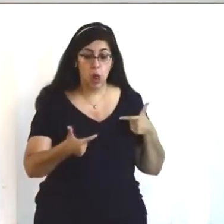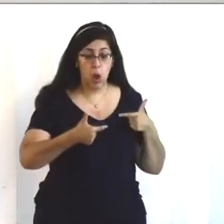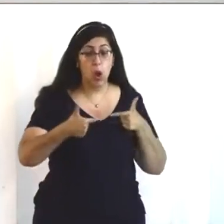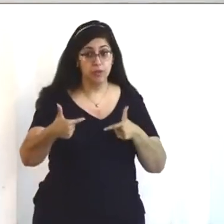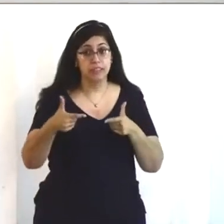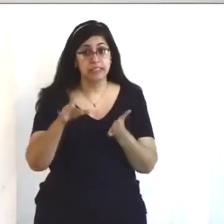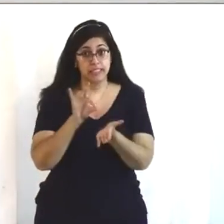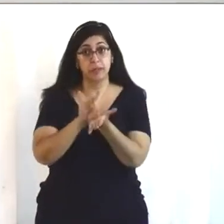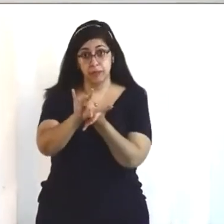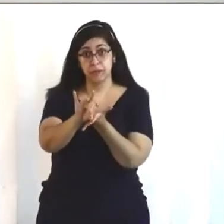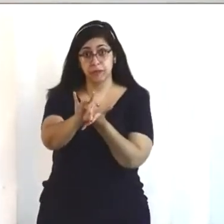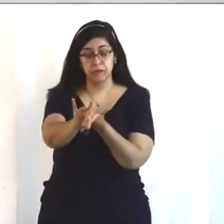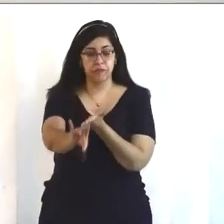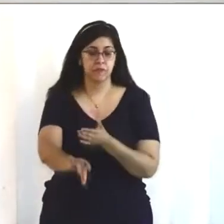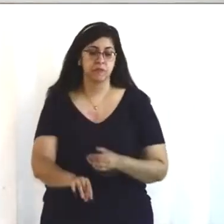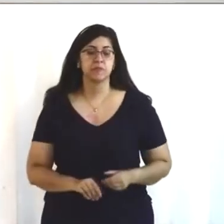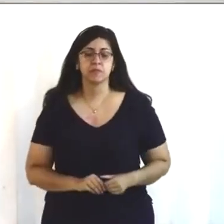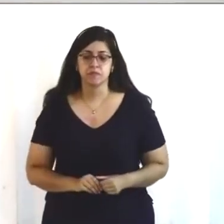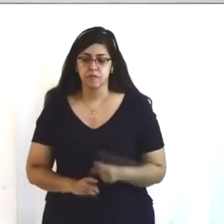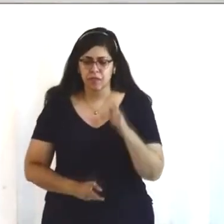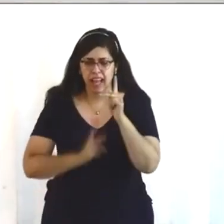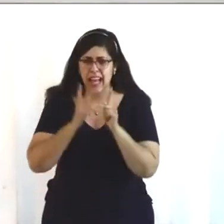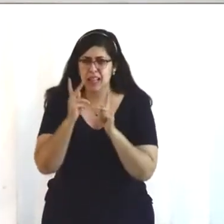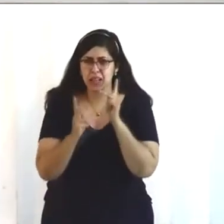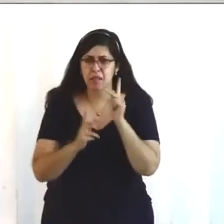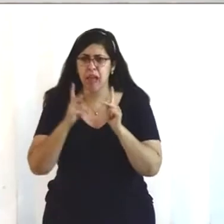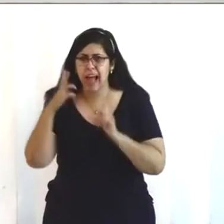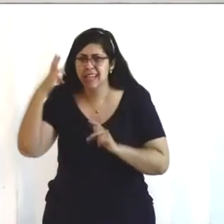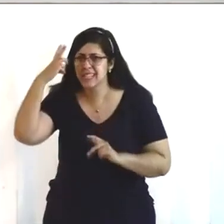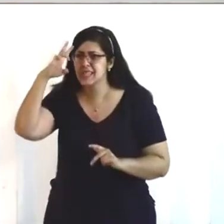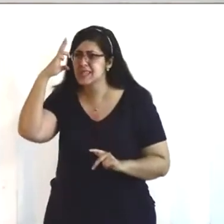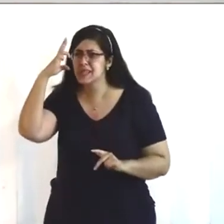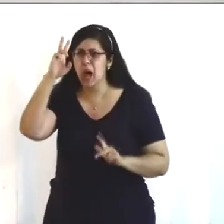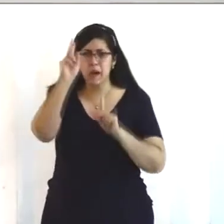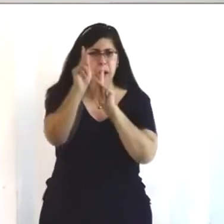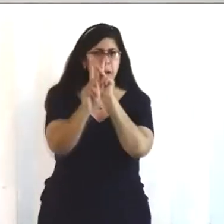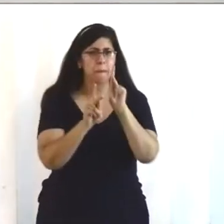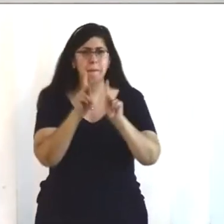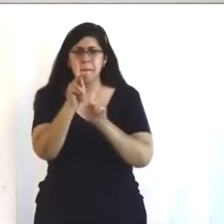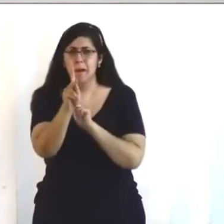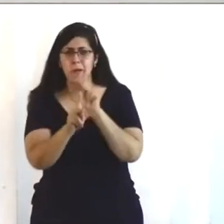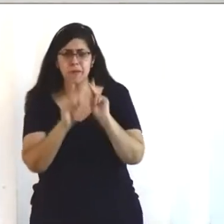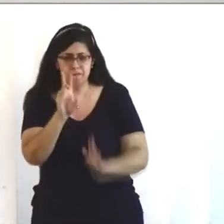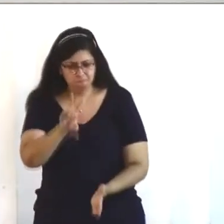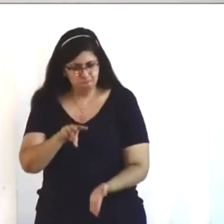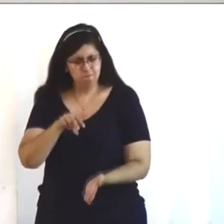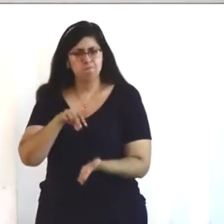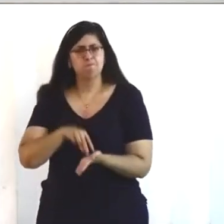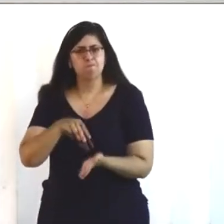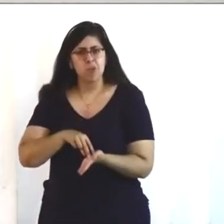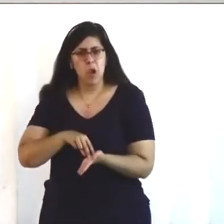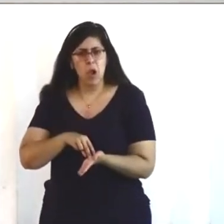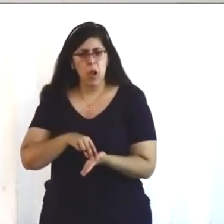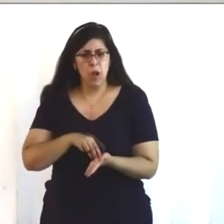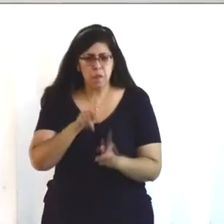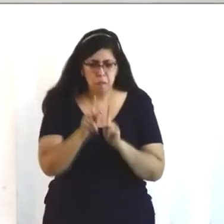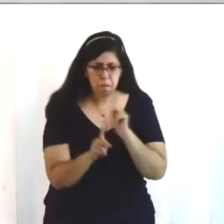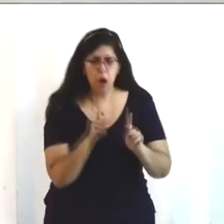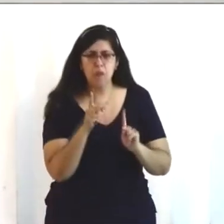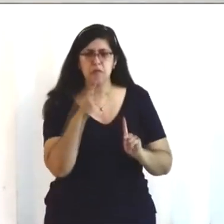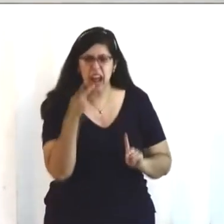ir para o deserto, para se encontrar com Deus e adorá-lo. E isso teve vários estágios, e a palavra de